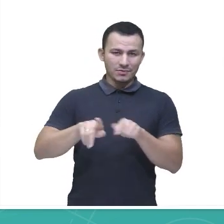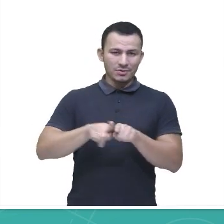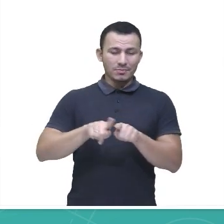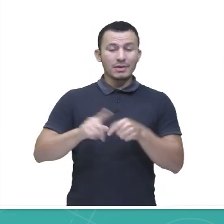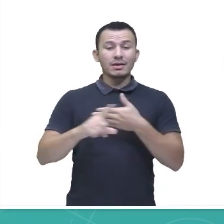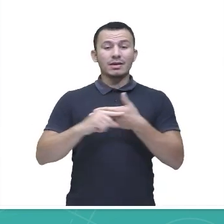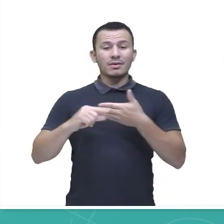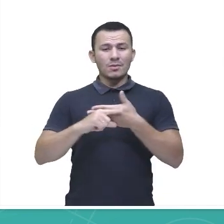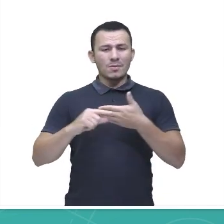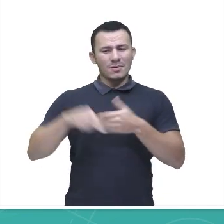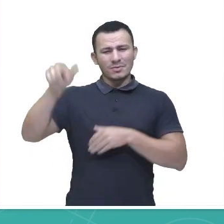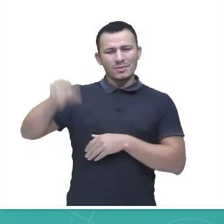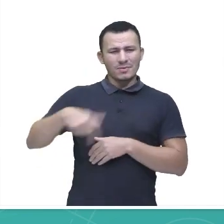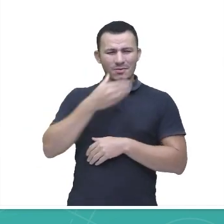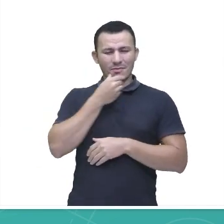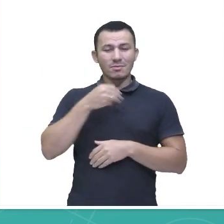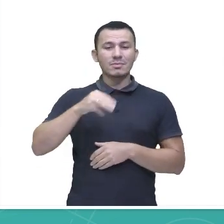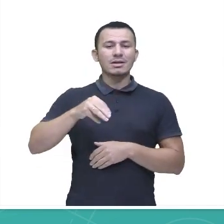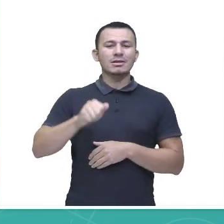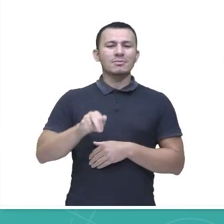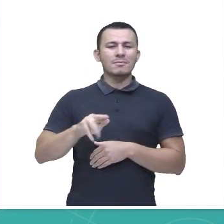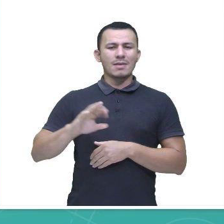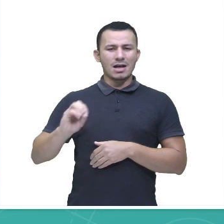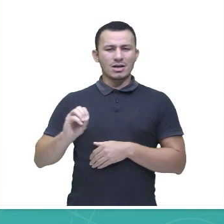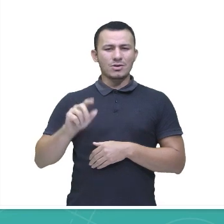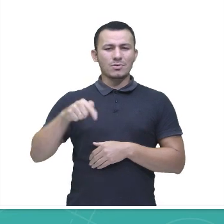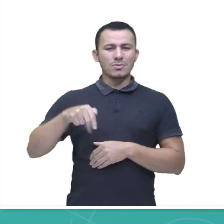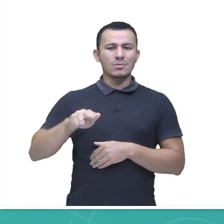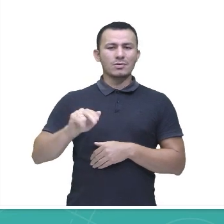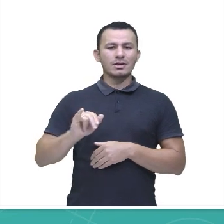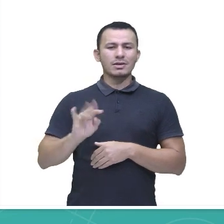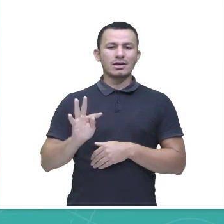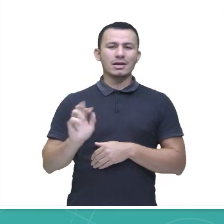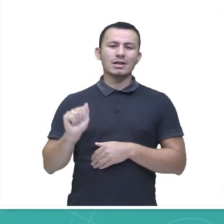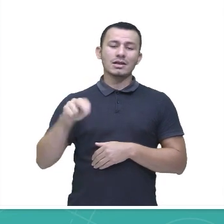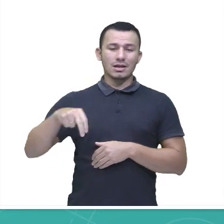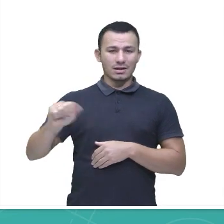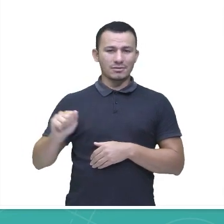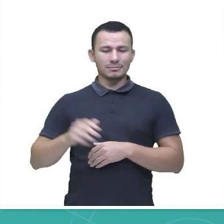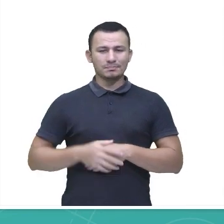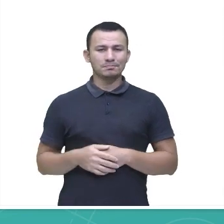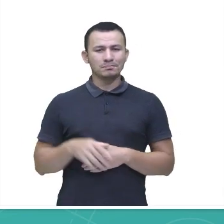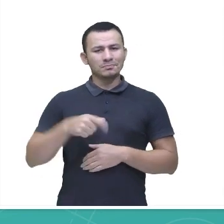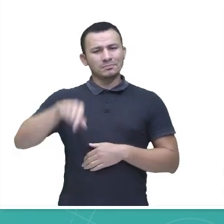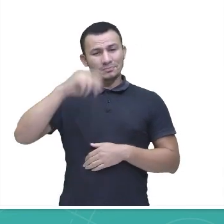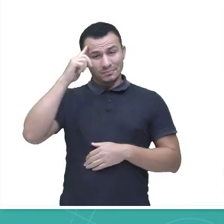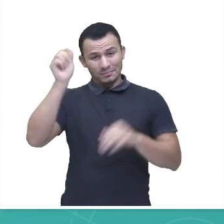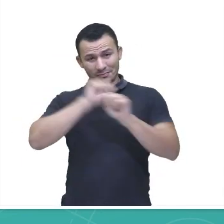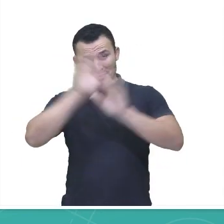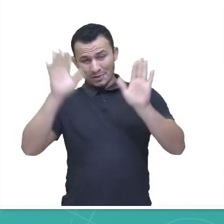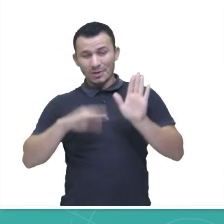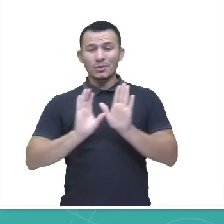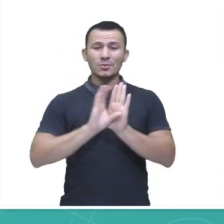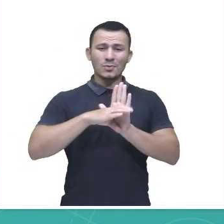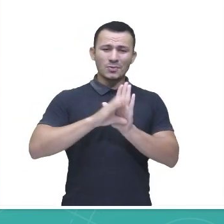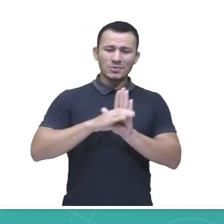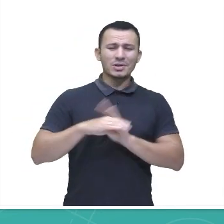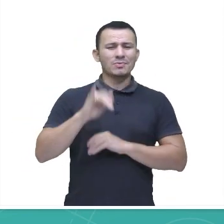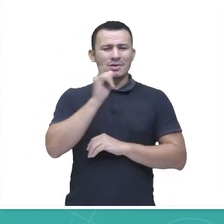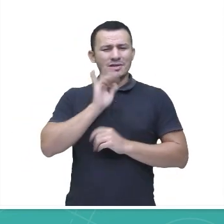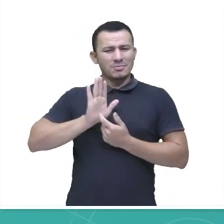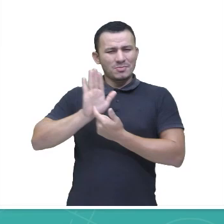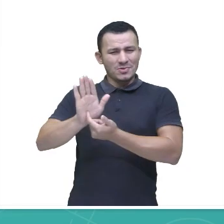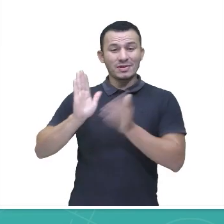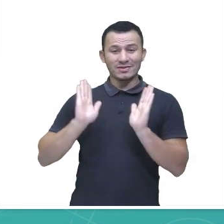Mário Quintana. Muito bem, agora que você já viu os exemplos, já entendeu o conceito e já viu os exemplos de